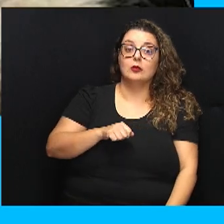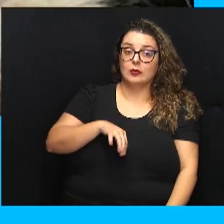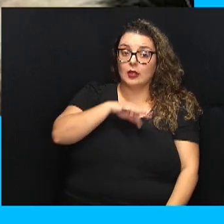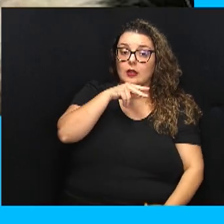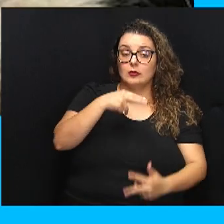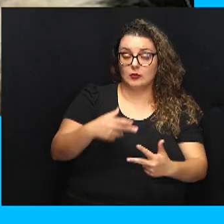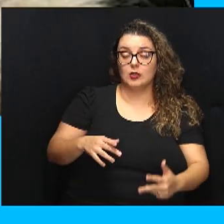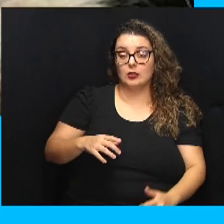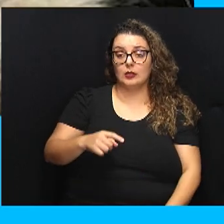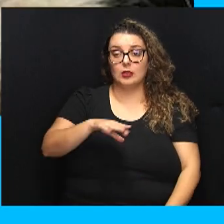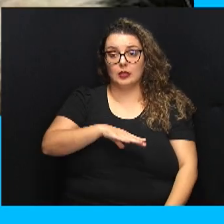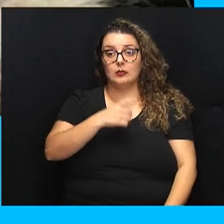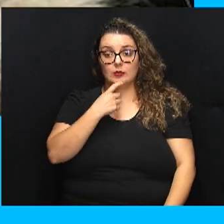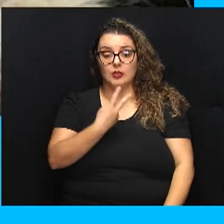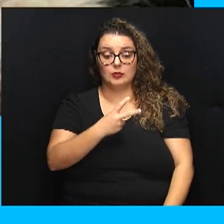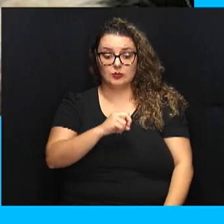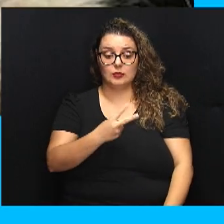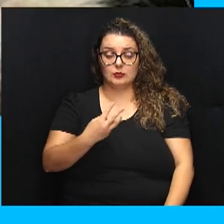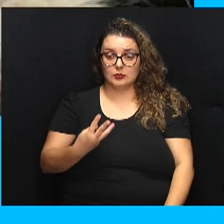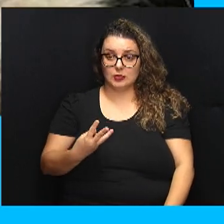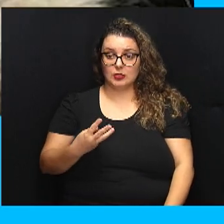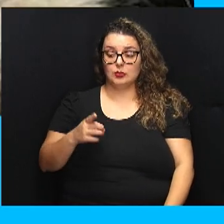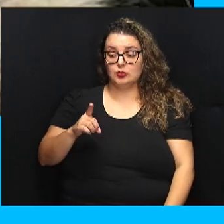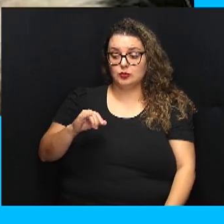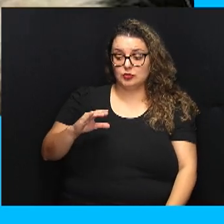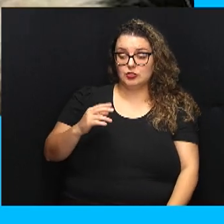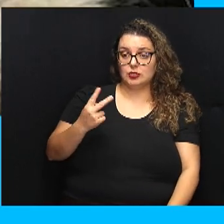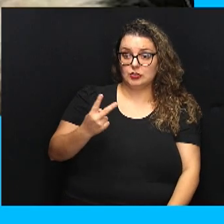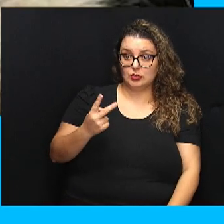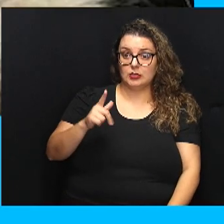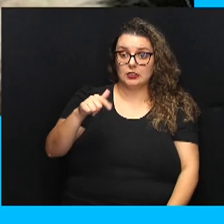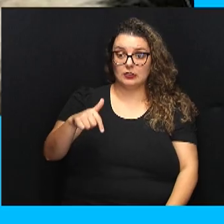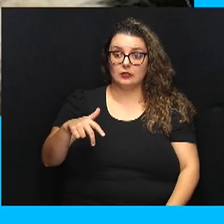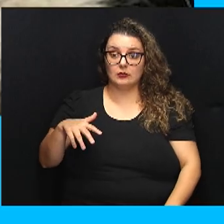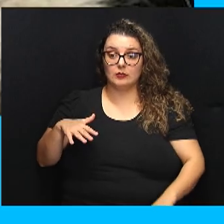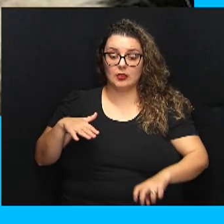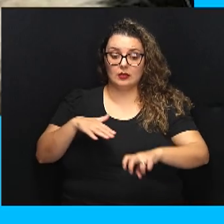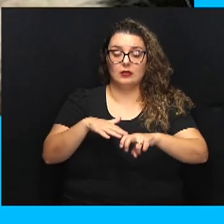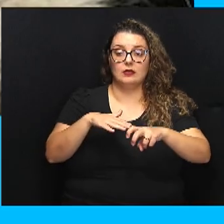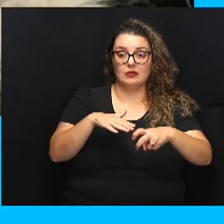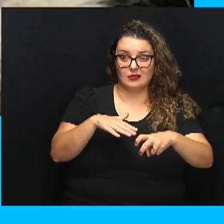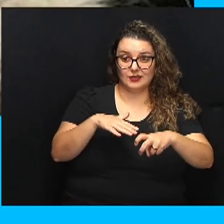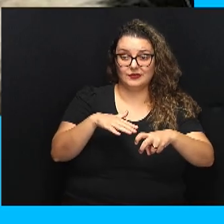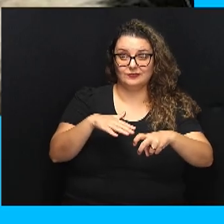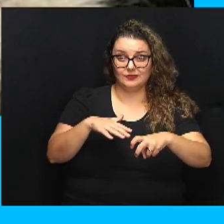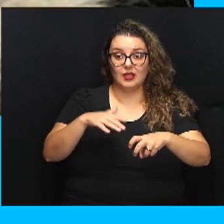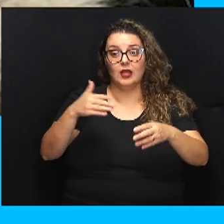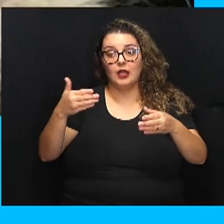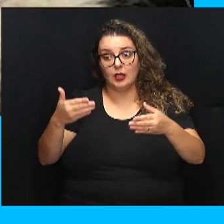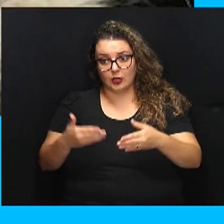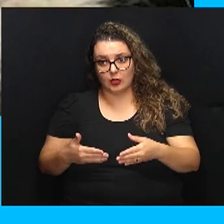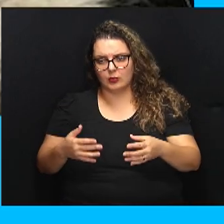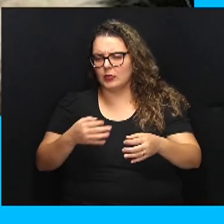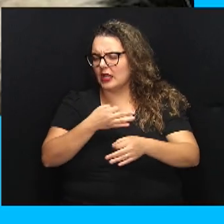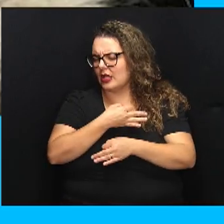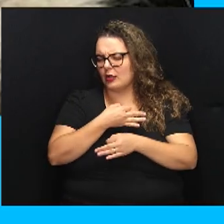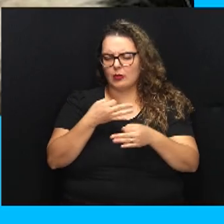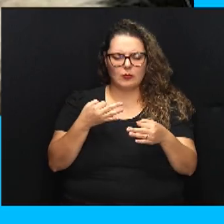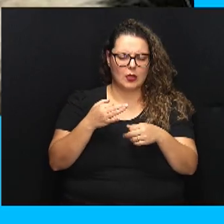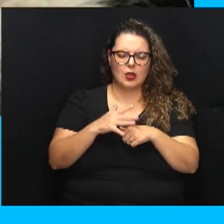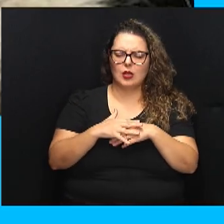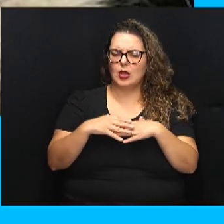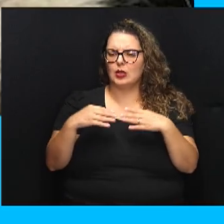Campinas em 2023, no bairro DIC 2, após sofrer um atropelamento. Atualmente está ótimo,